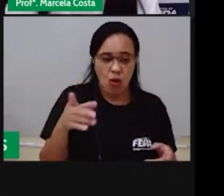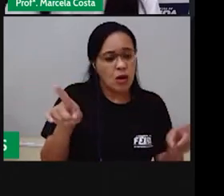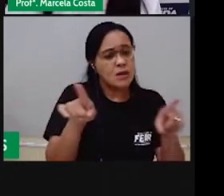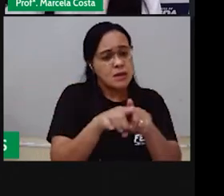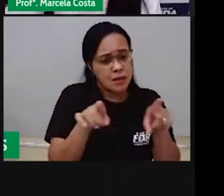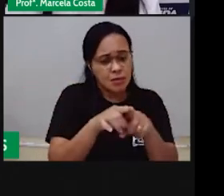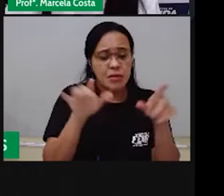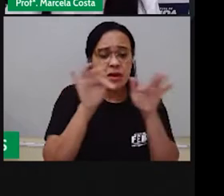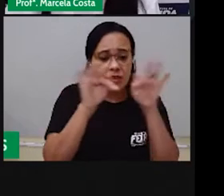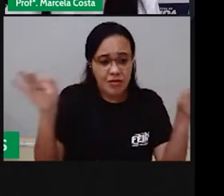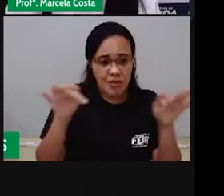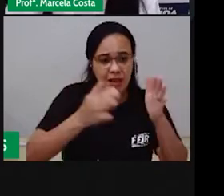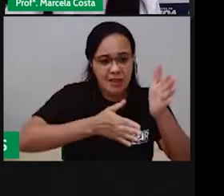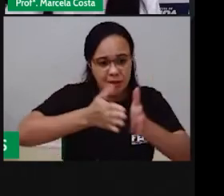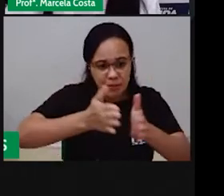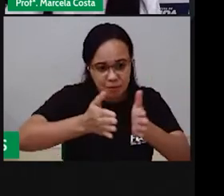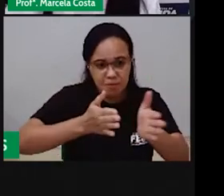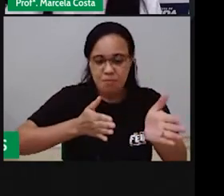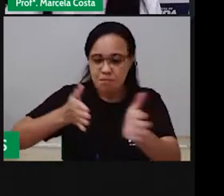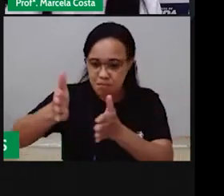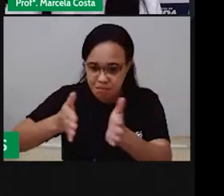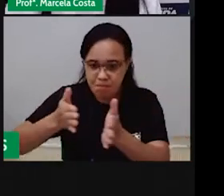vendo?